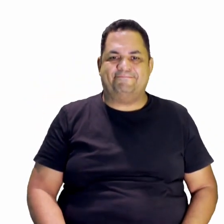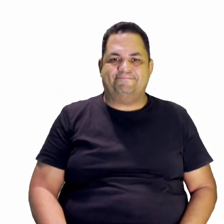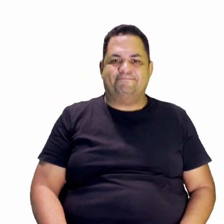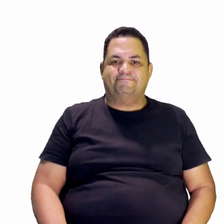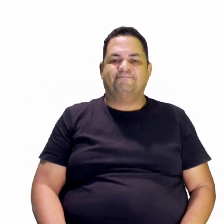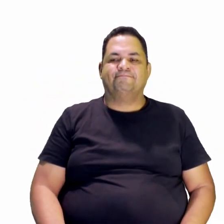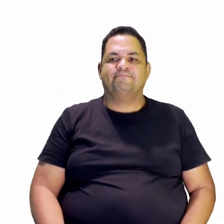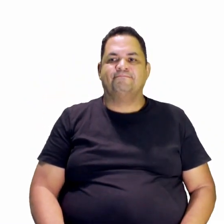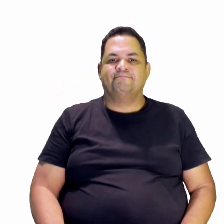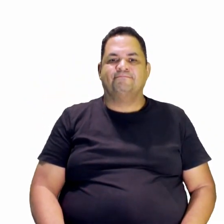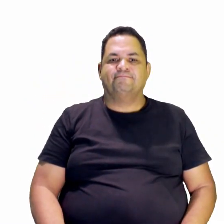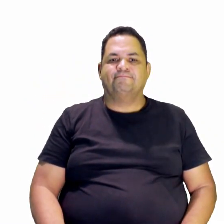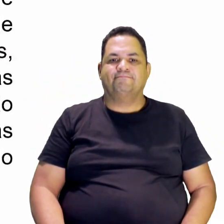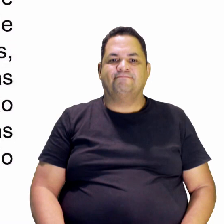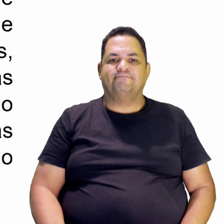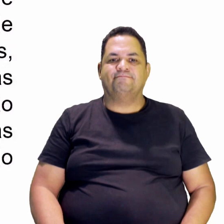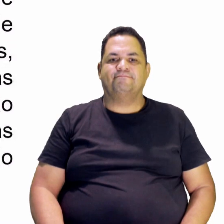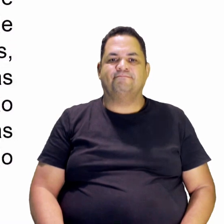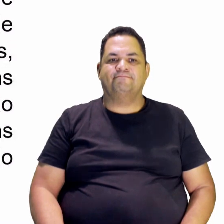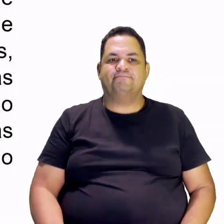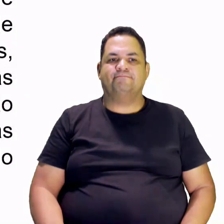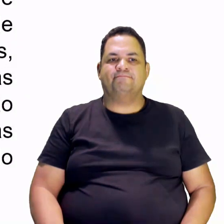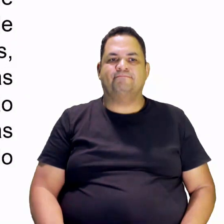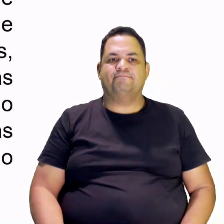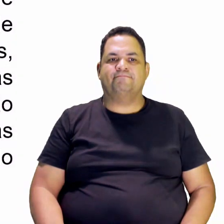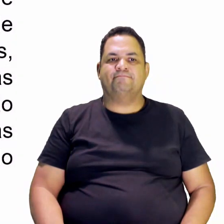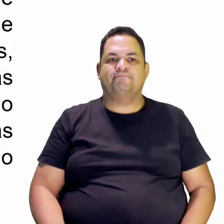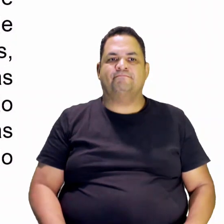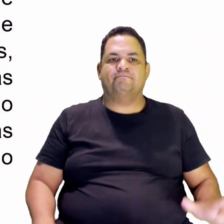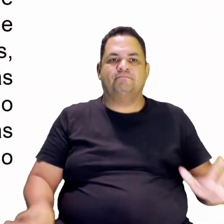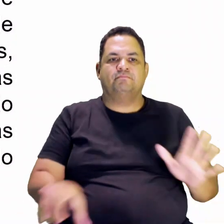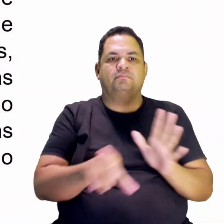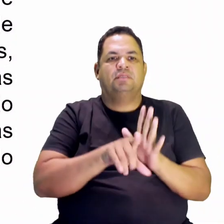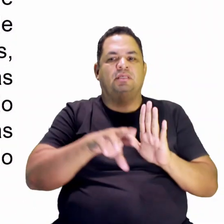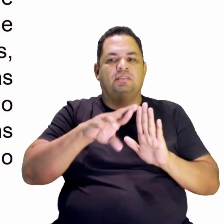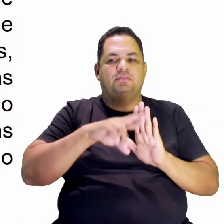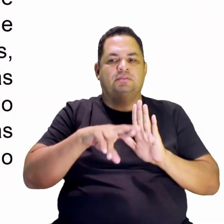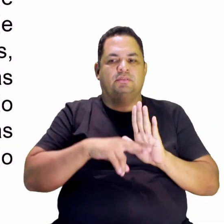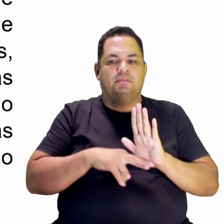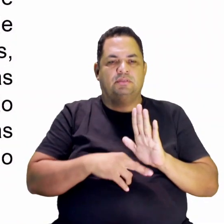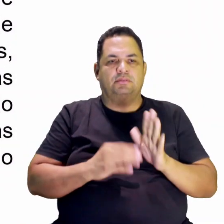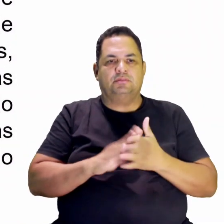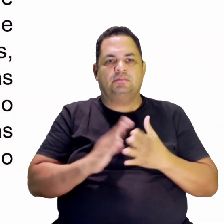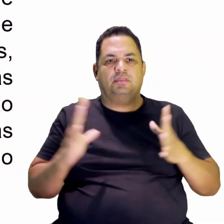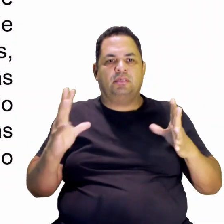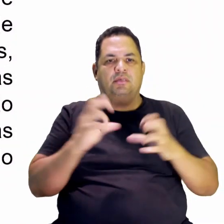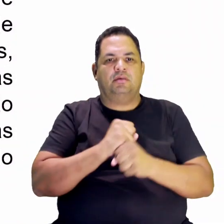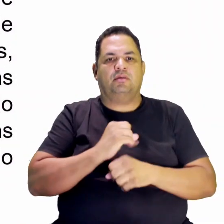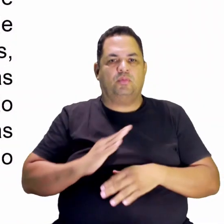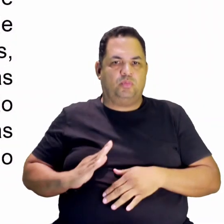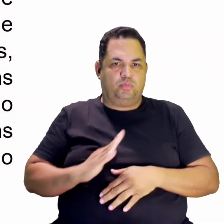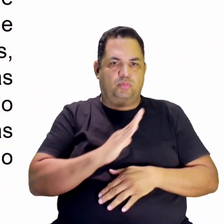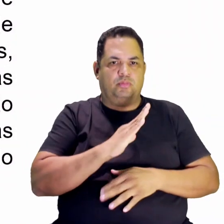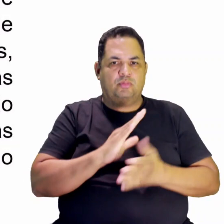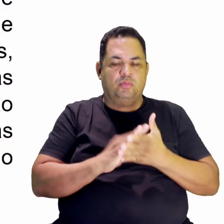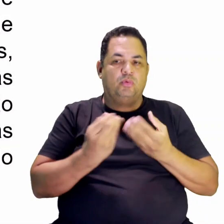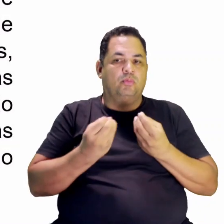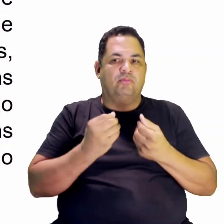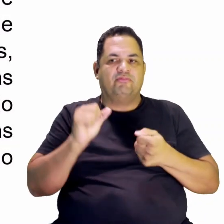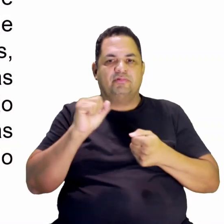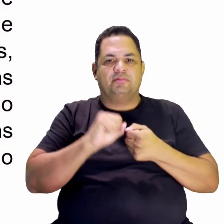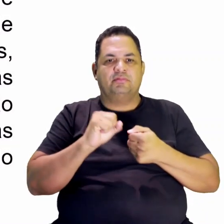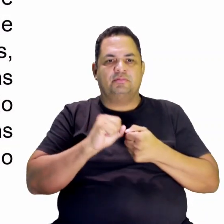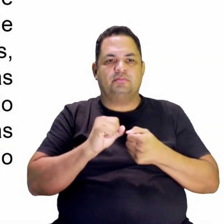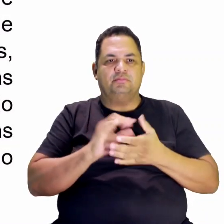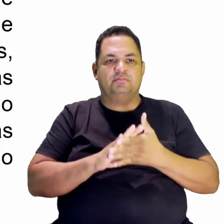Plano inclinado, né, pessoal? Leis e normas. Cálculo de rampa, veja como fazer. Isso aí